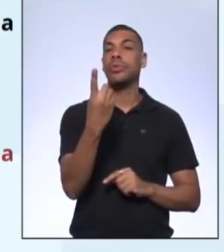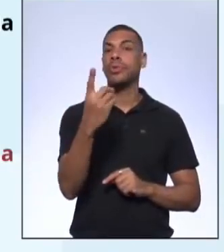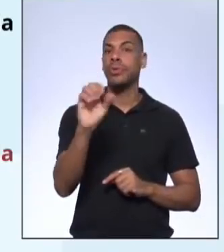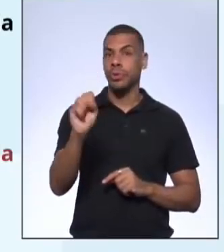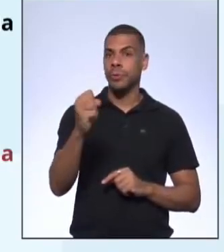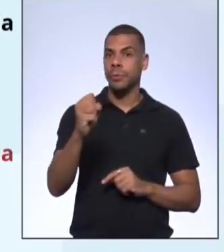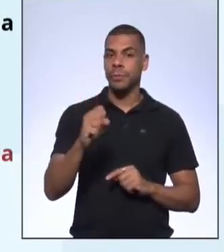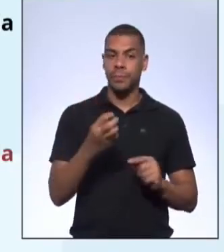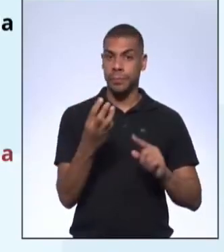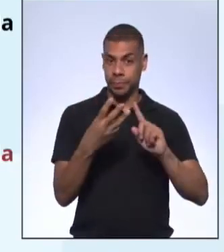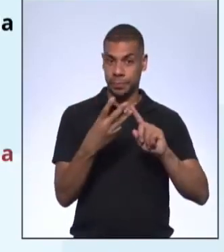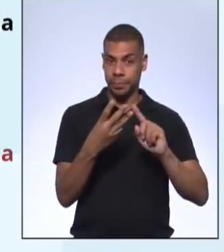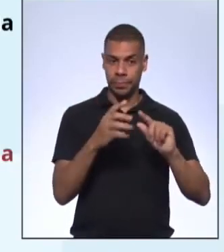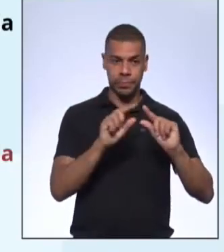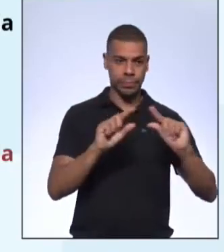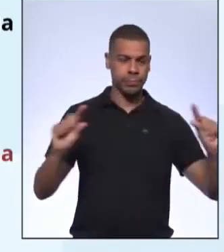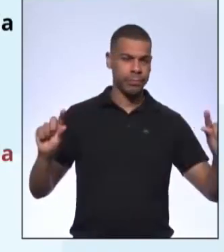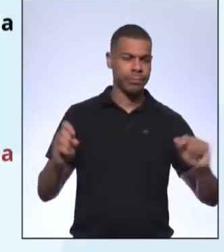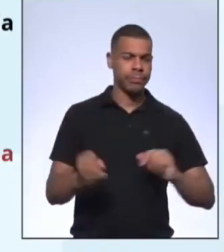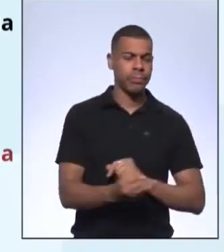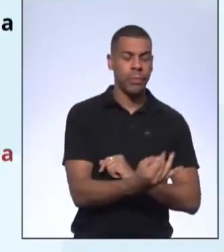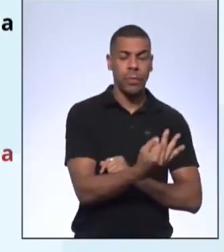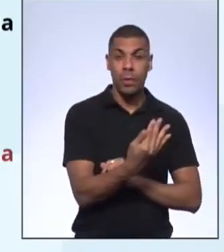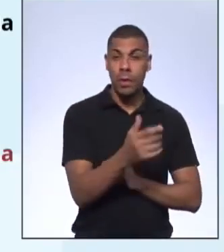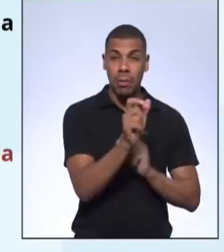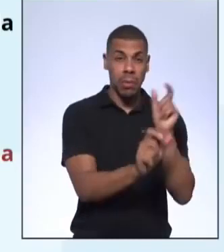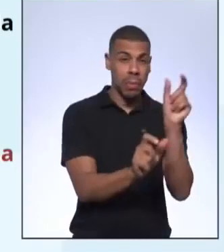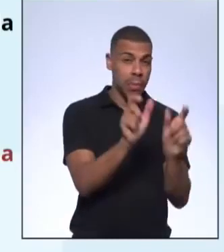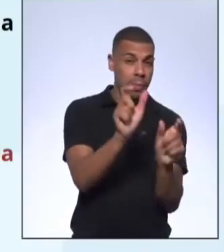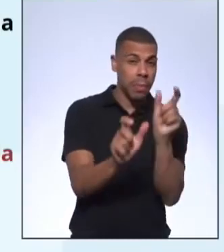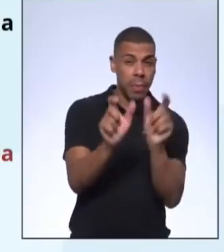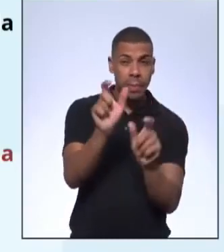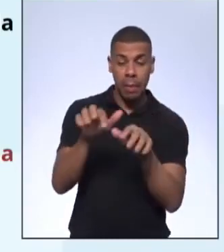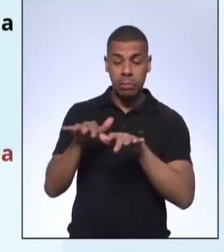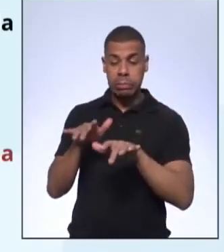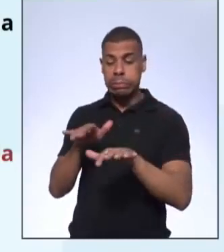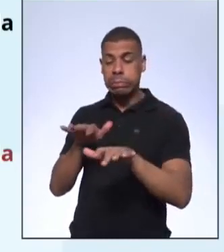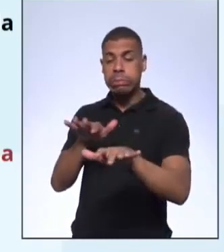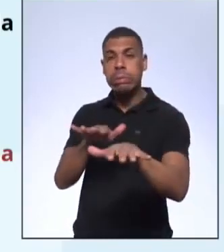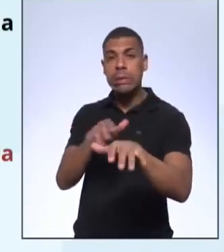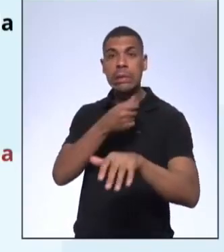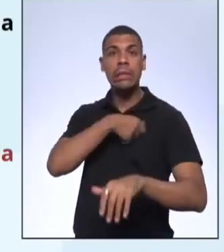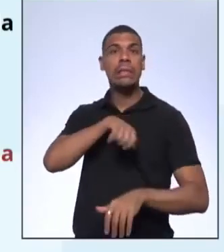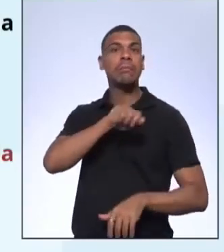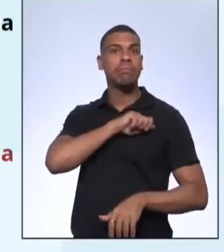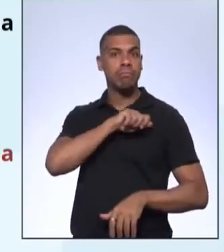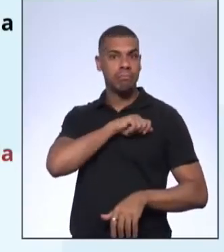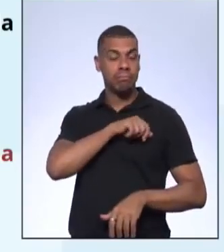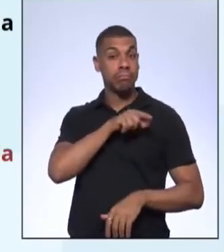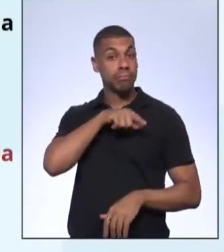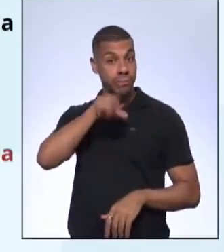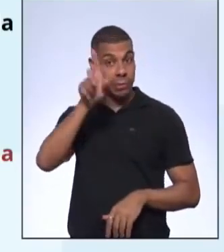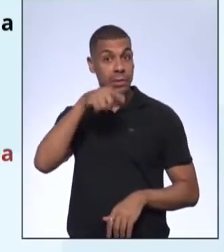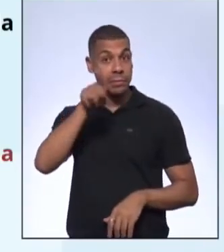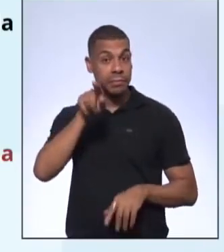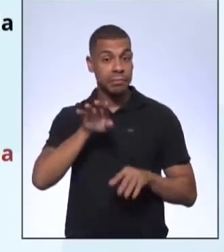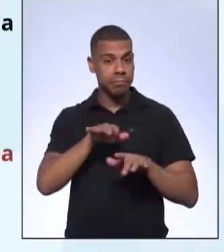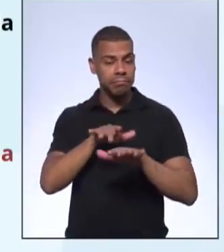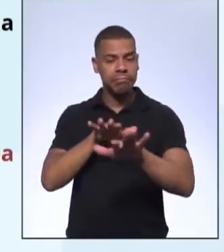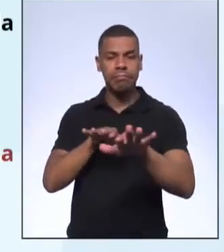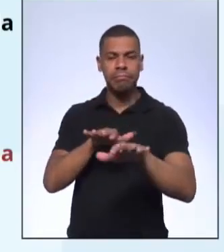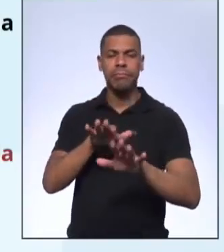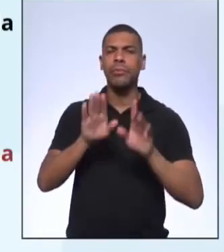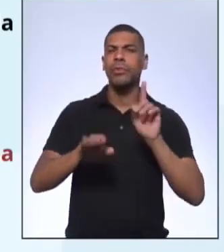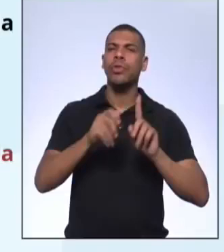manchete: milhares vão às ruas em Barcelona pela unidade da Espanha. Essa é uma manchete já de